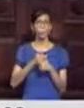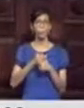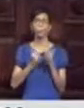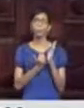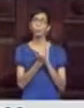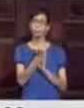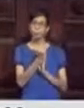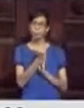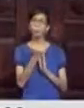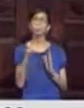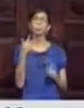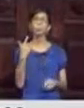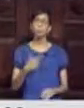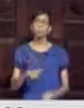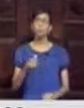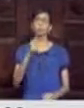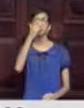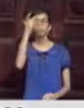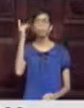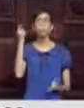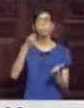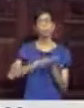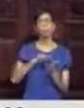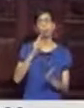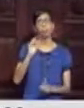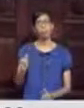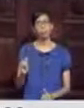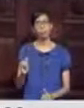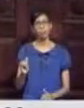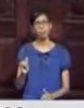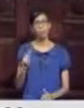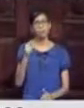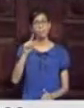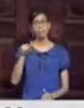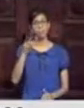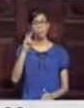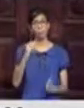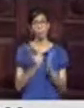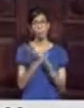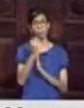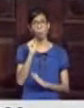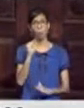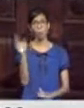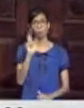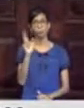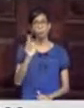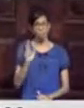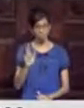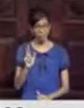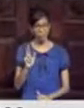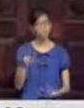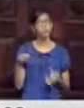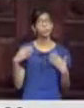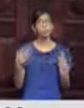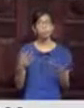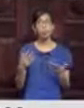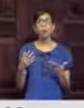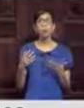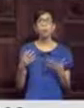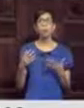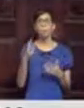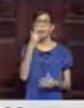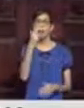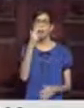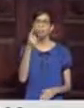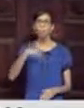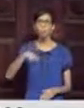aumentou ainda mais o que o usuário vai ter que pagar. Foi de R$ 7,50 para R$ 8,00. Então, nesse jogo de foice